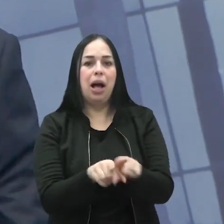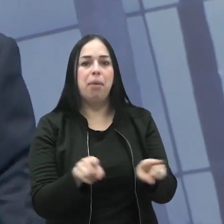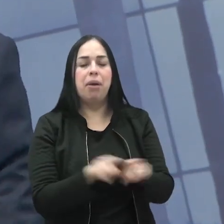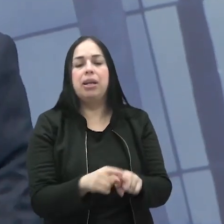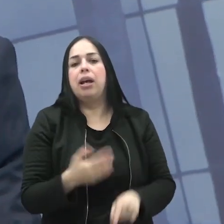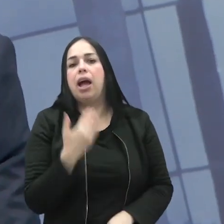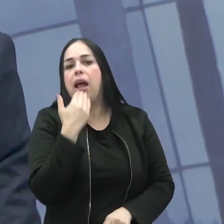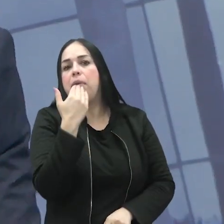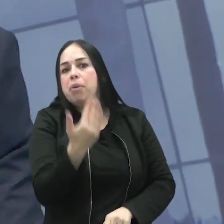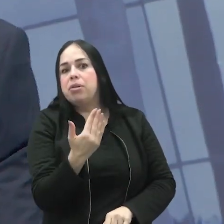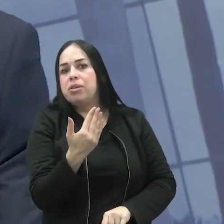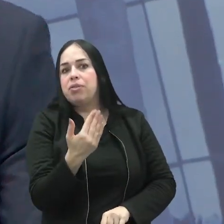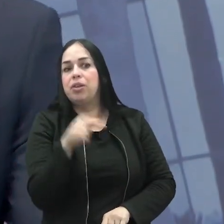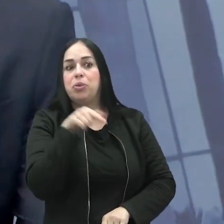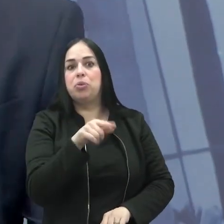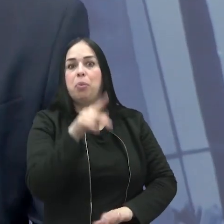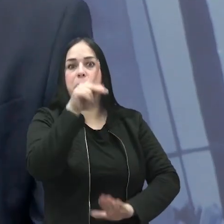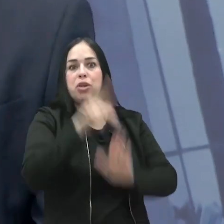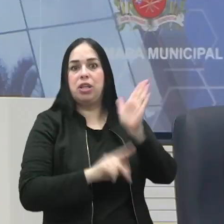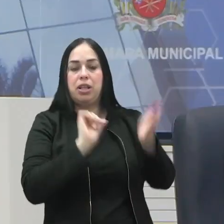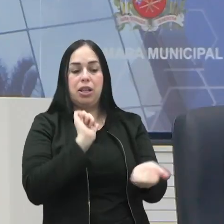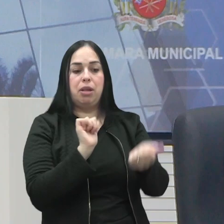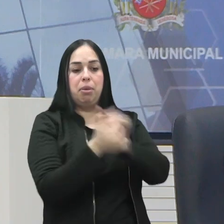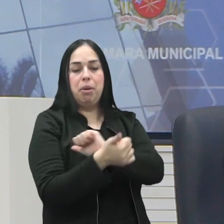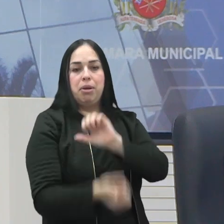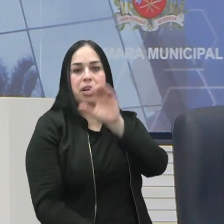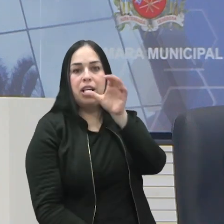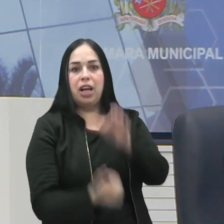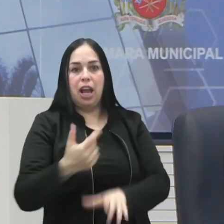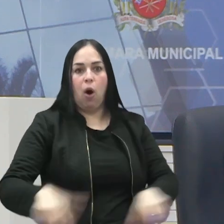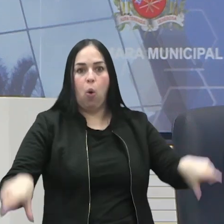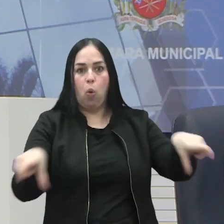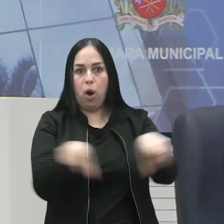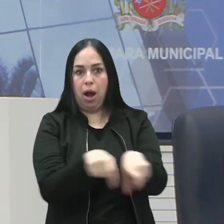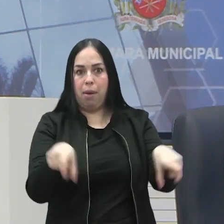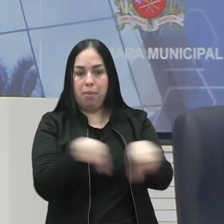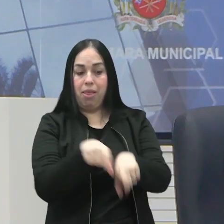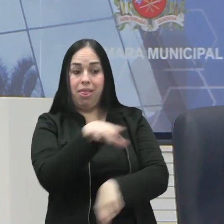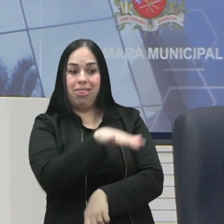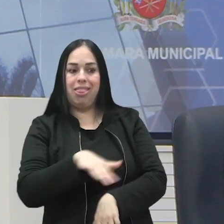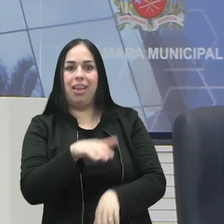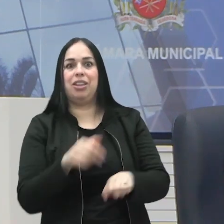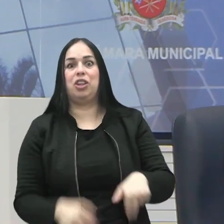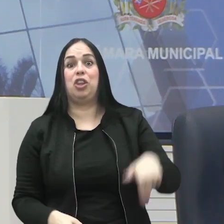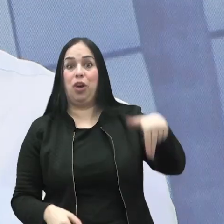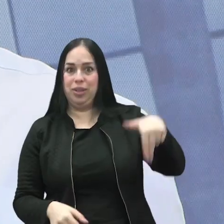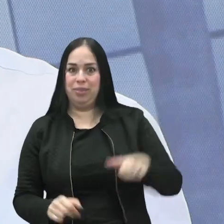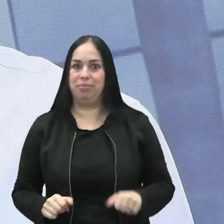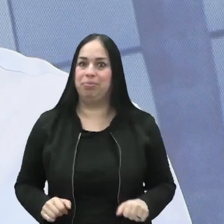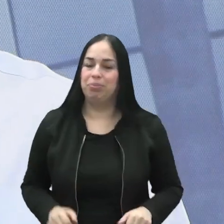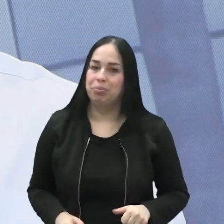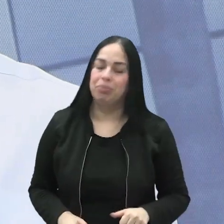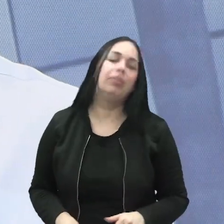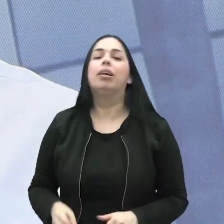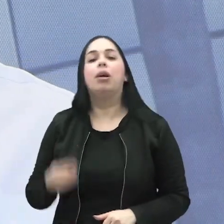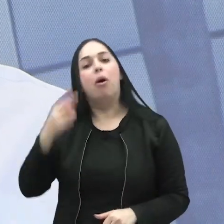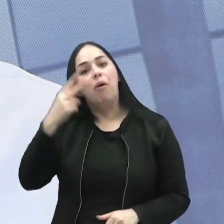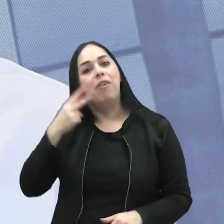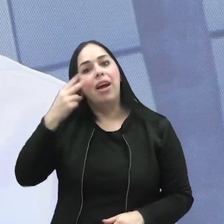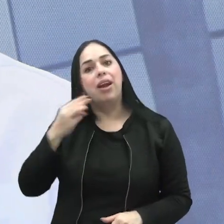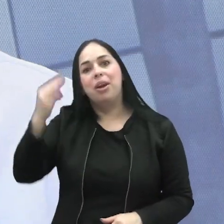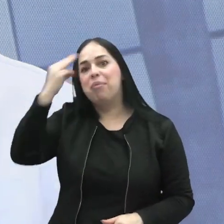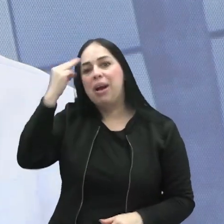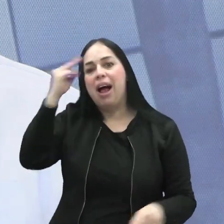a execução de um projeto esportivo para implantar um campo de futebol na região norte. O vereador